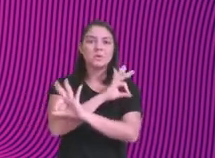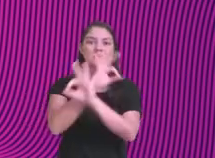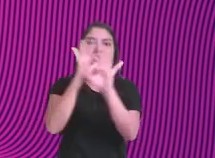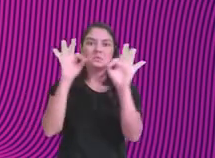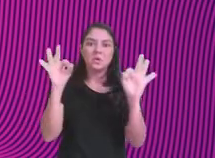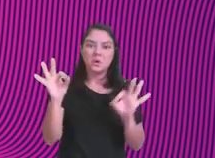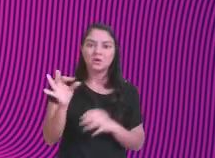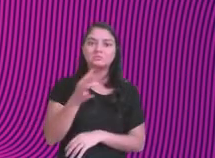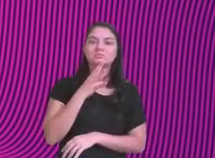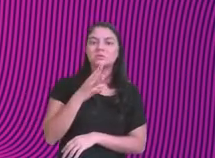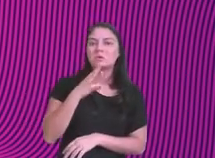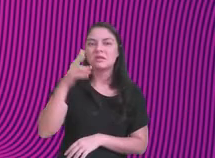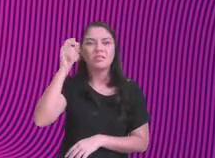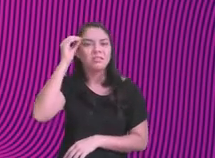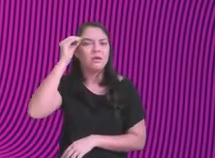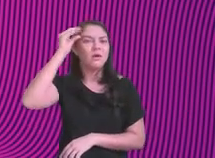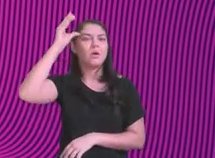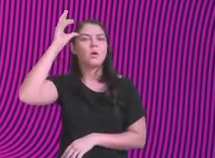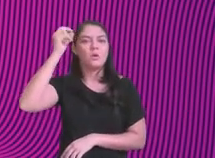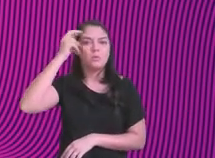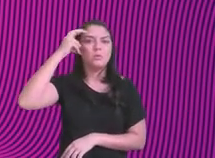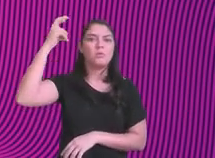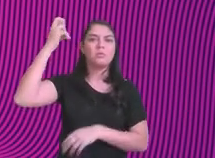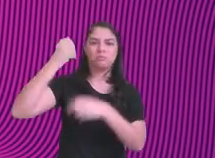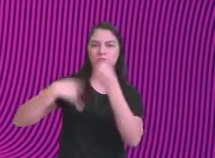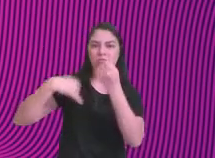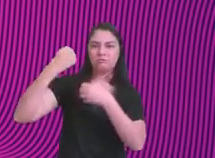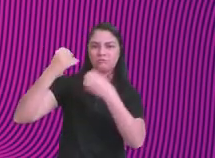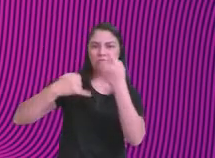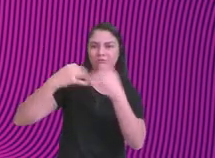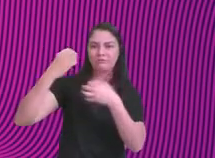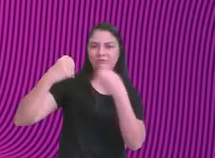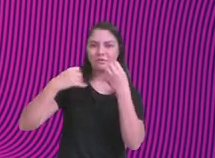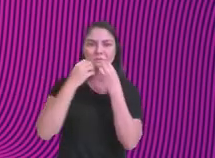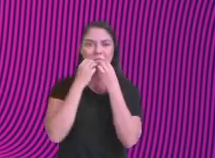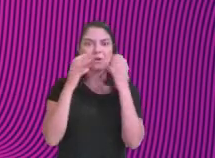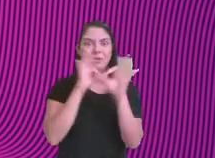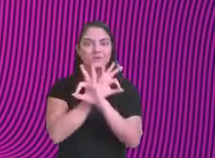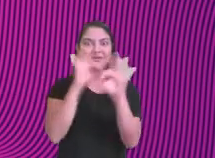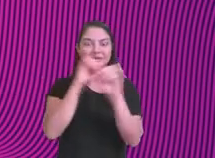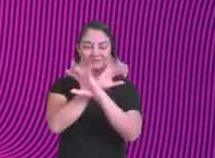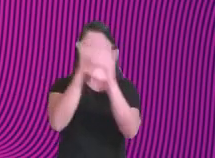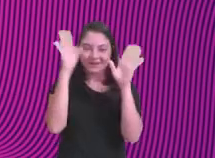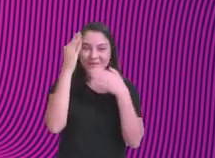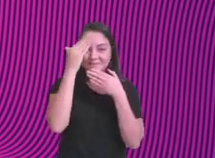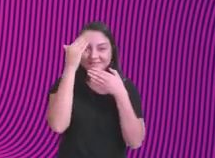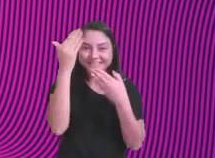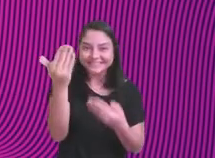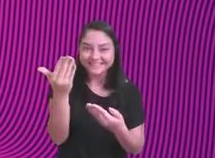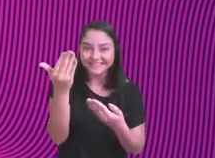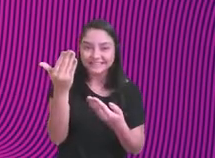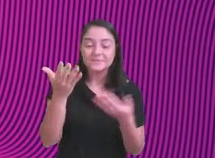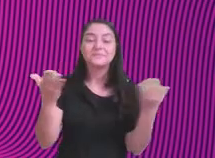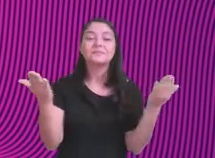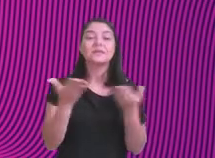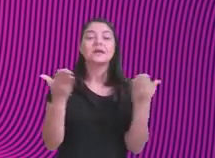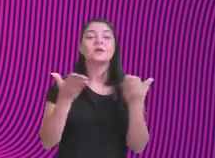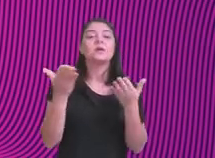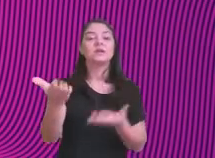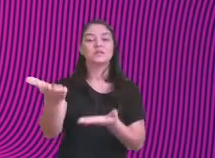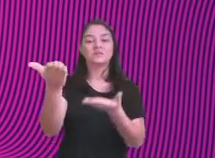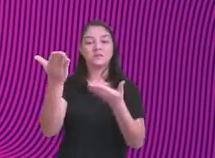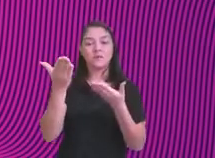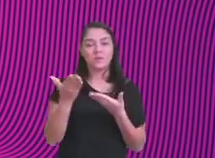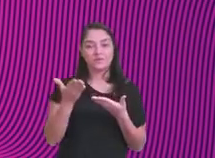trazendo muita novidade, muito clara, né? Muito obrigada, Armando. Agora a gente chama os nossos